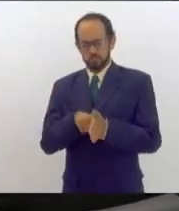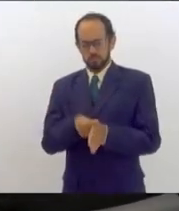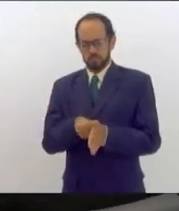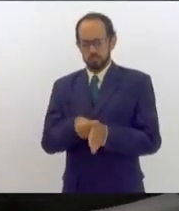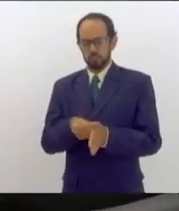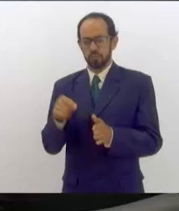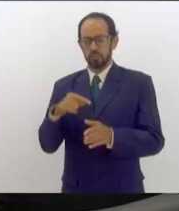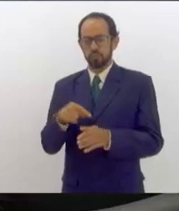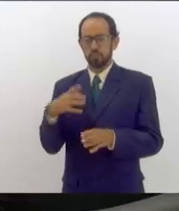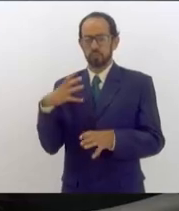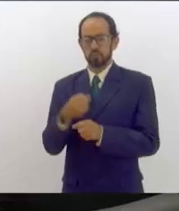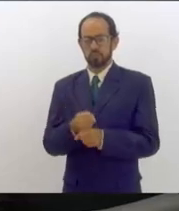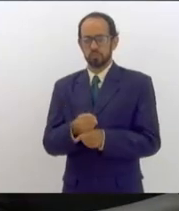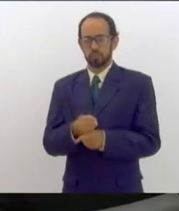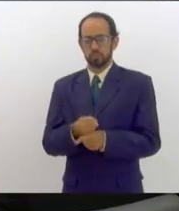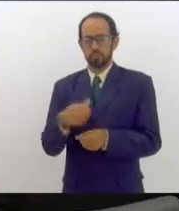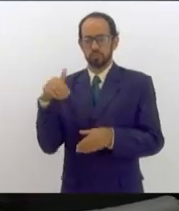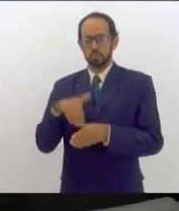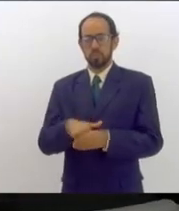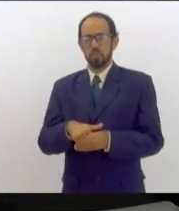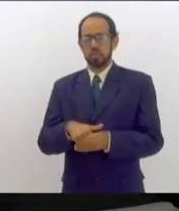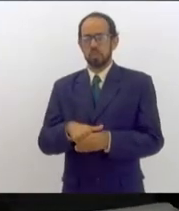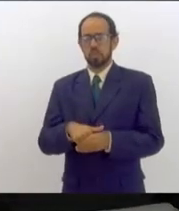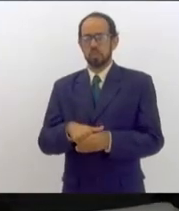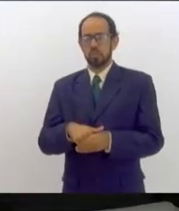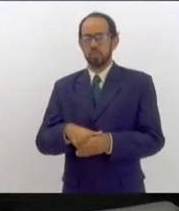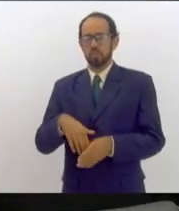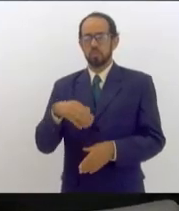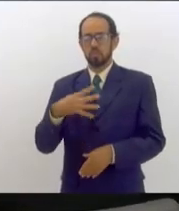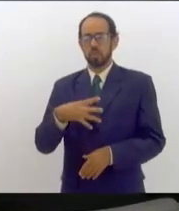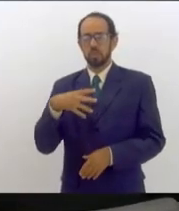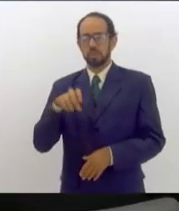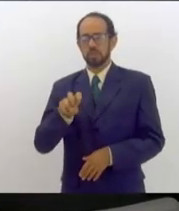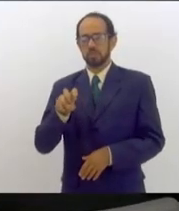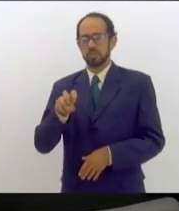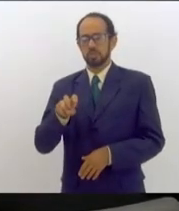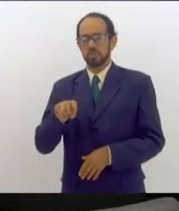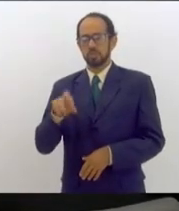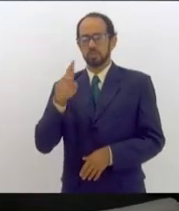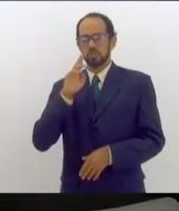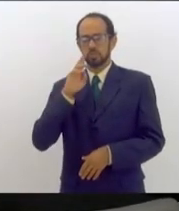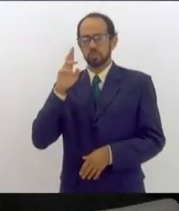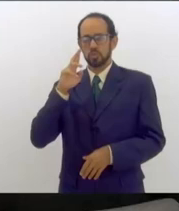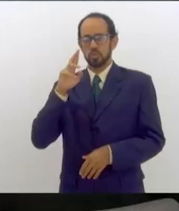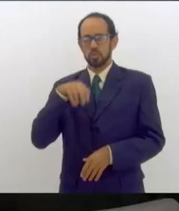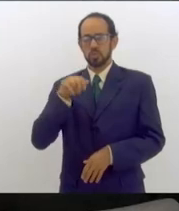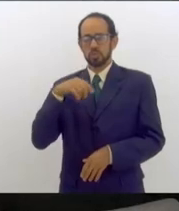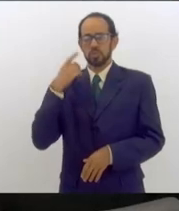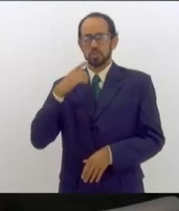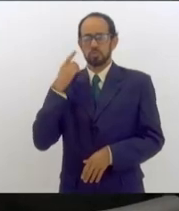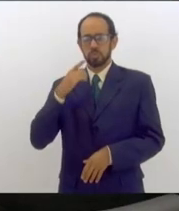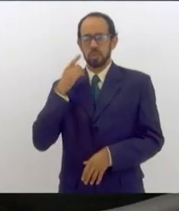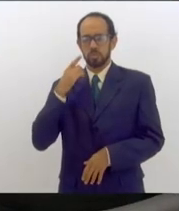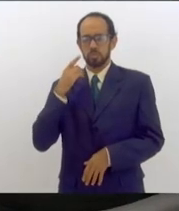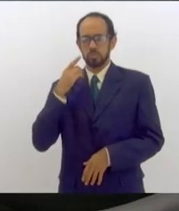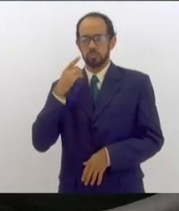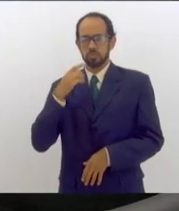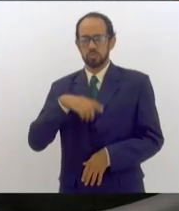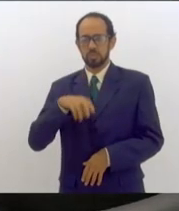da votação votaram 45 senhores e senhoras deputadas